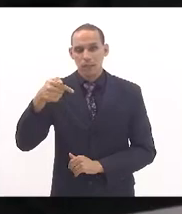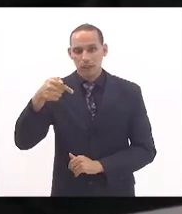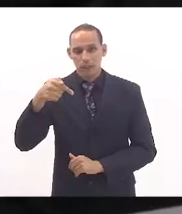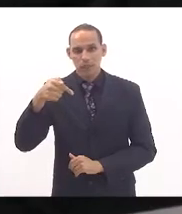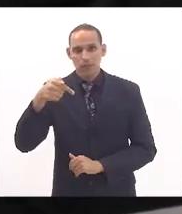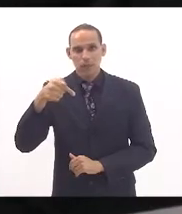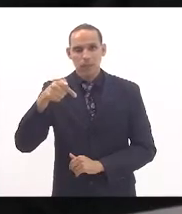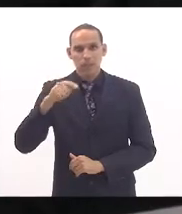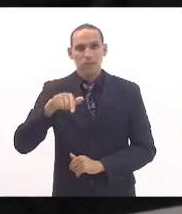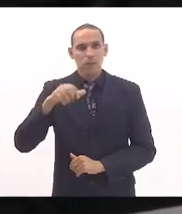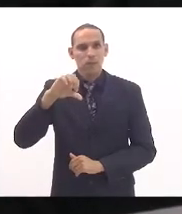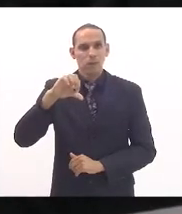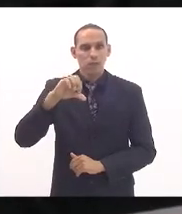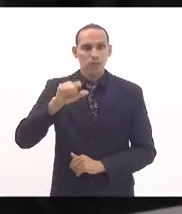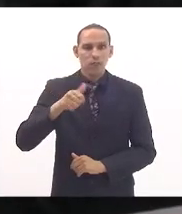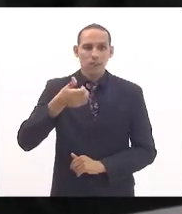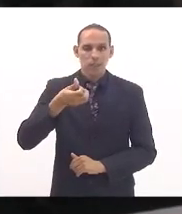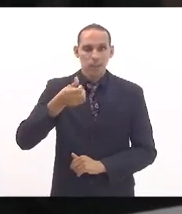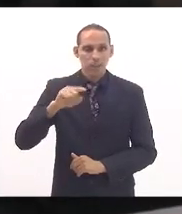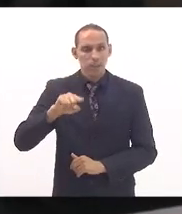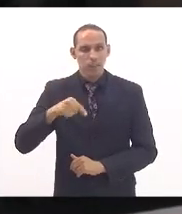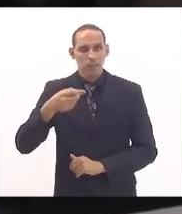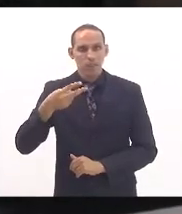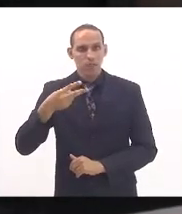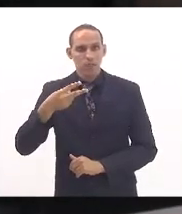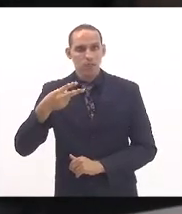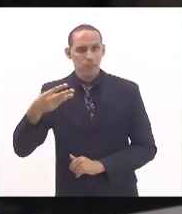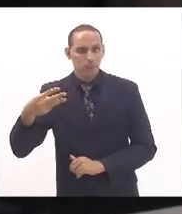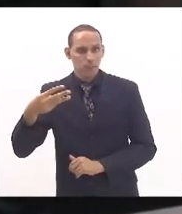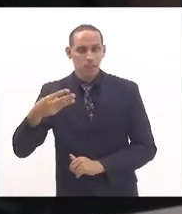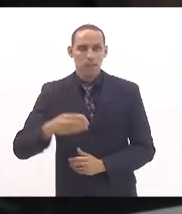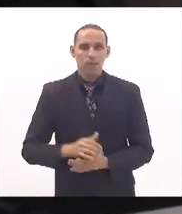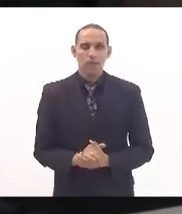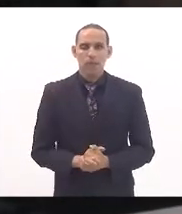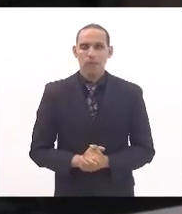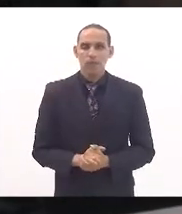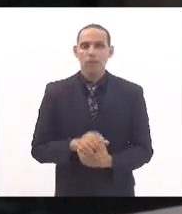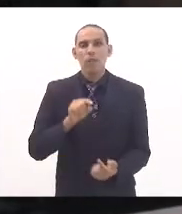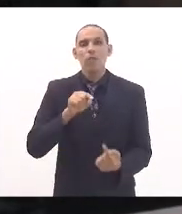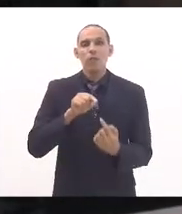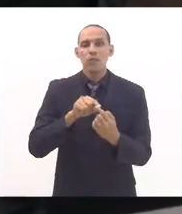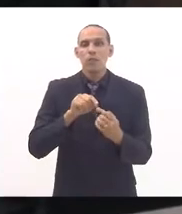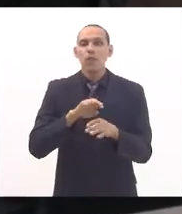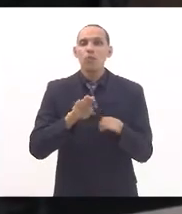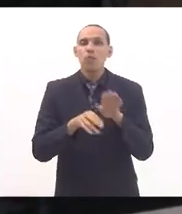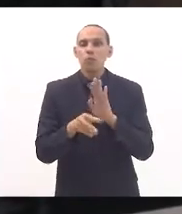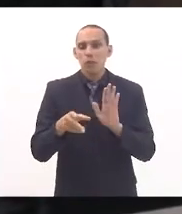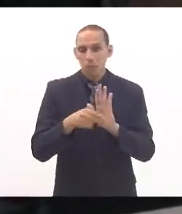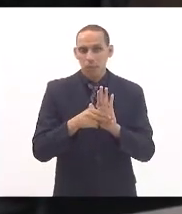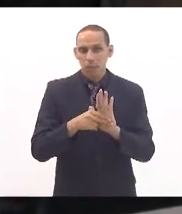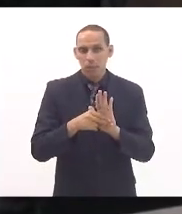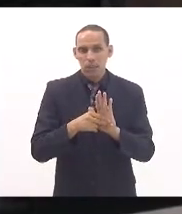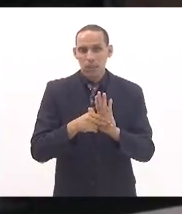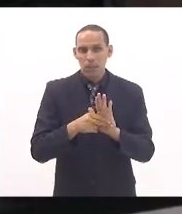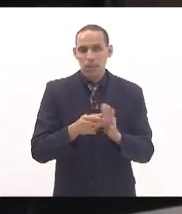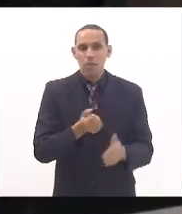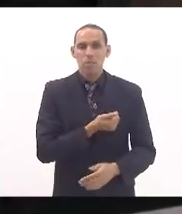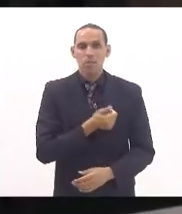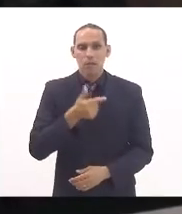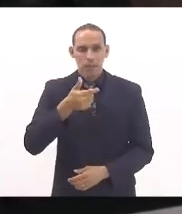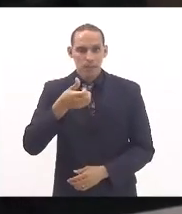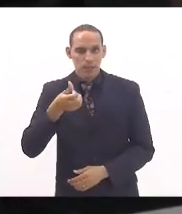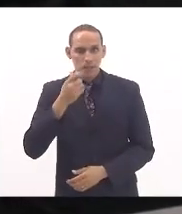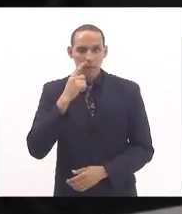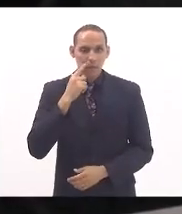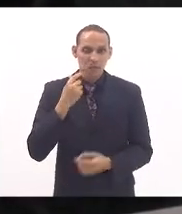7, 9, 16 e 23. Favorável com subemenda em emenda 26.